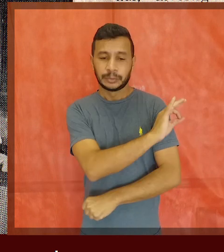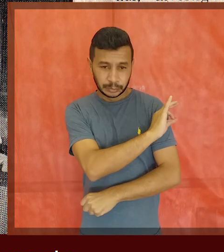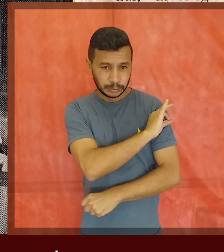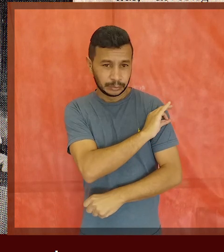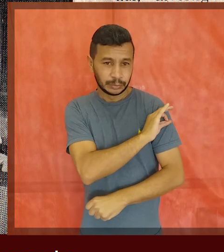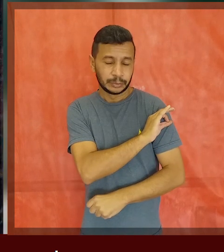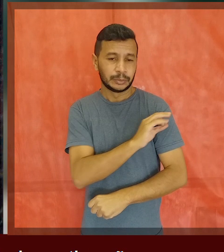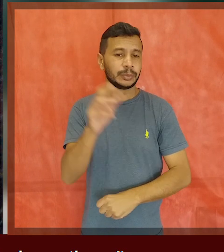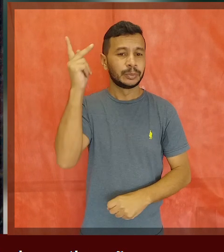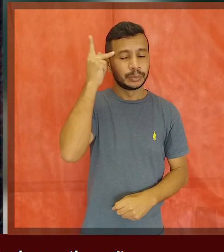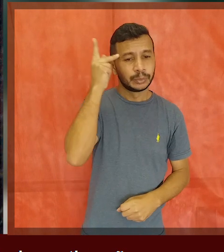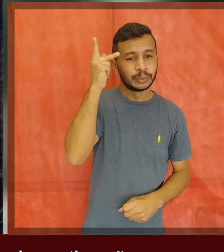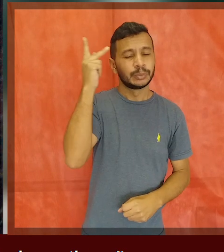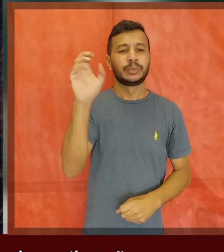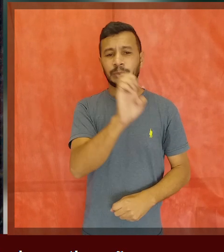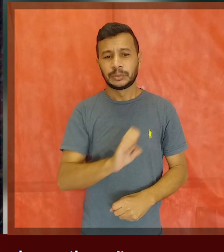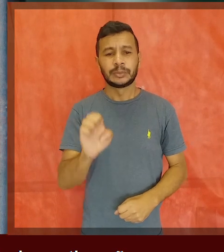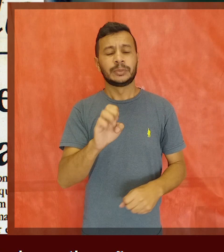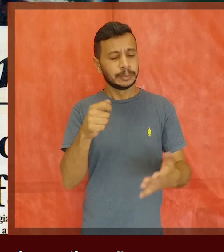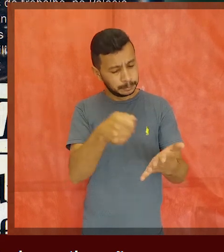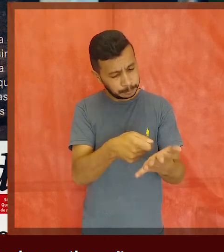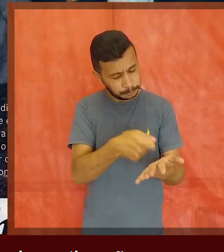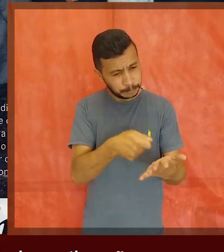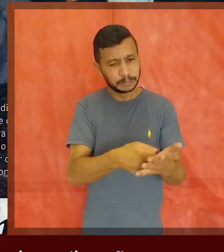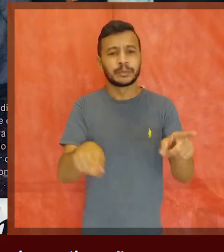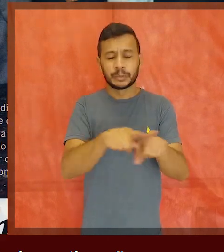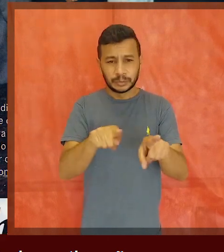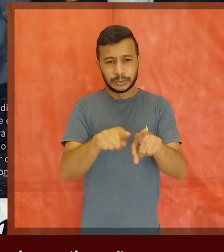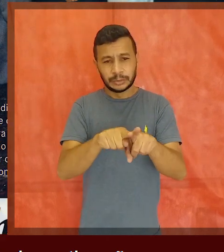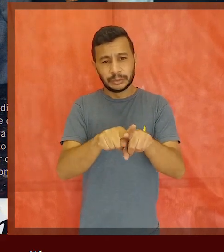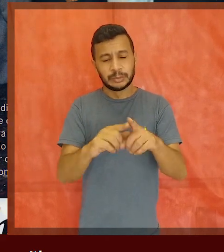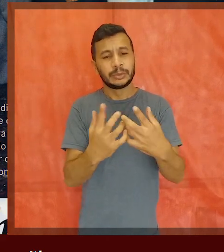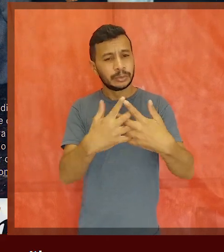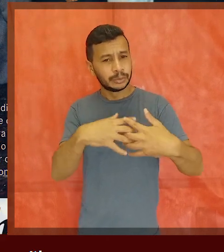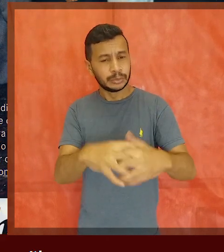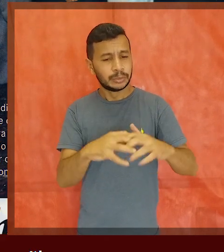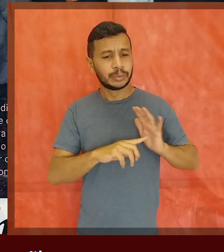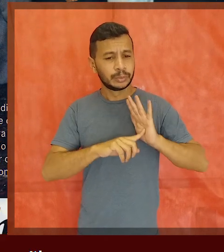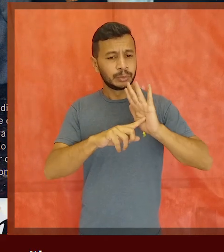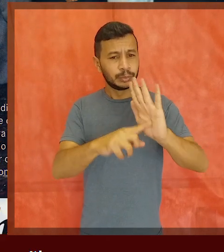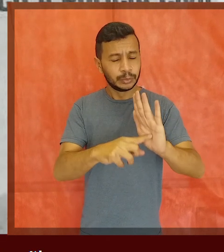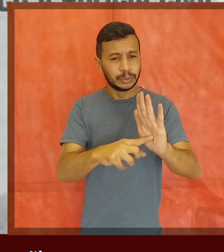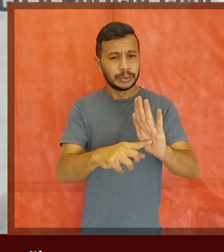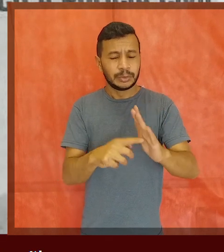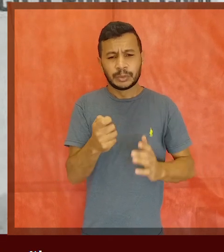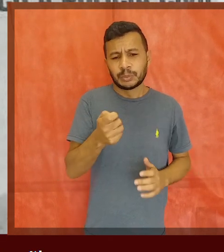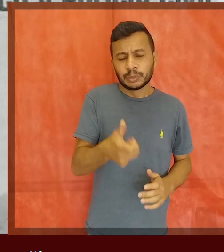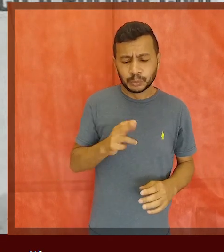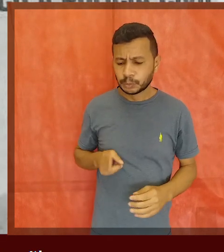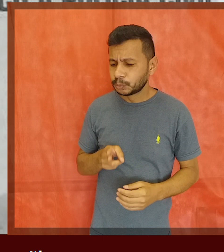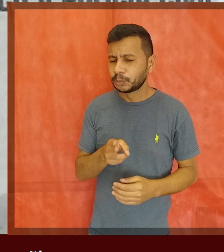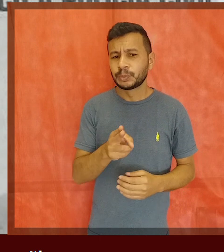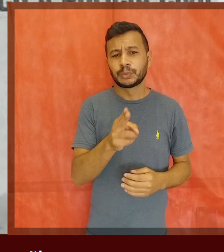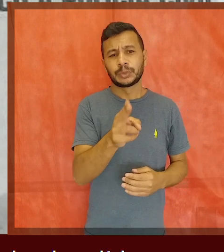Estado também reagiu. Informada pelo sindicato que os inquéritos policiais de investigação de acidentes quase sempre se voltavam